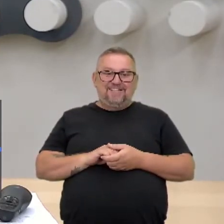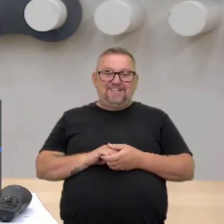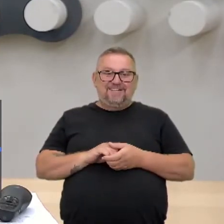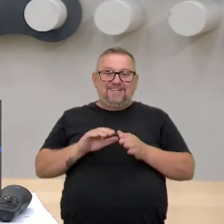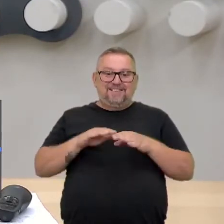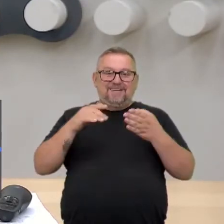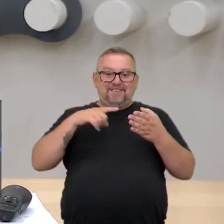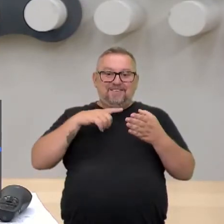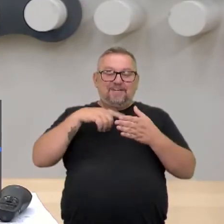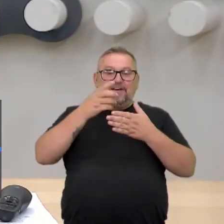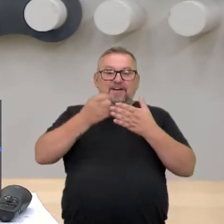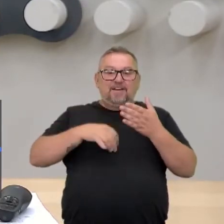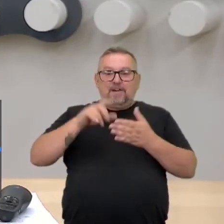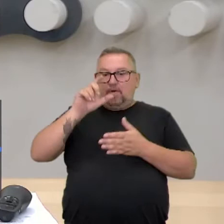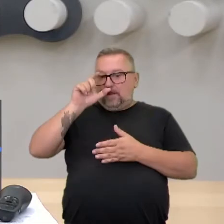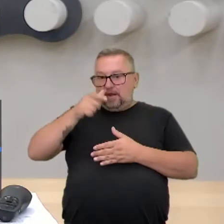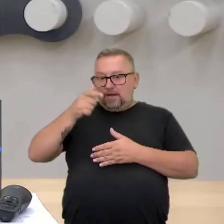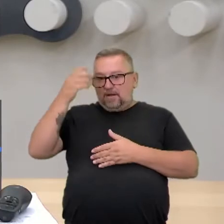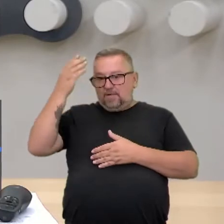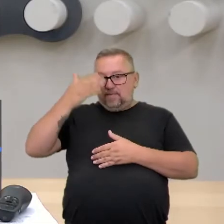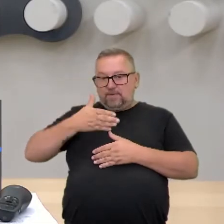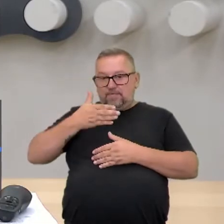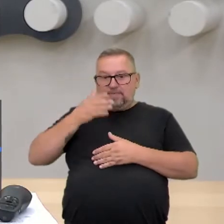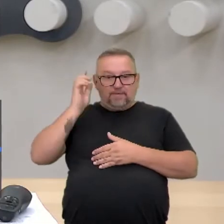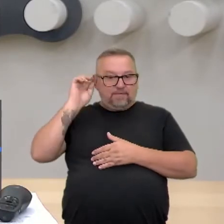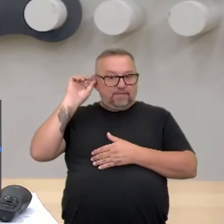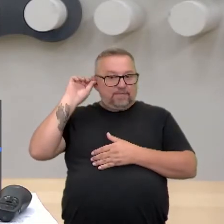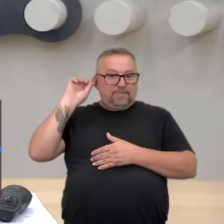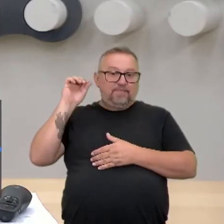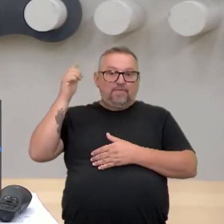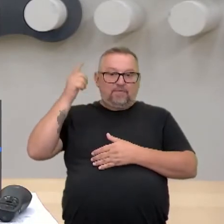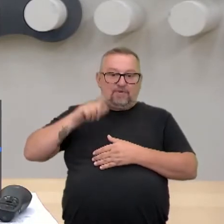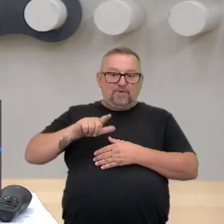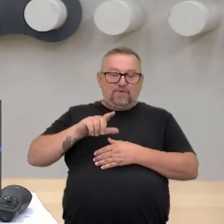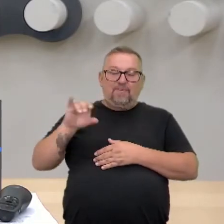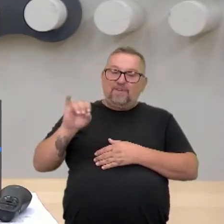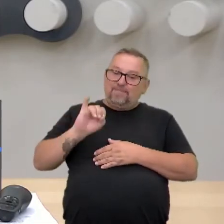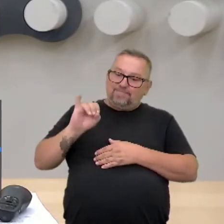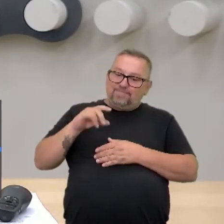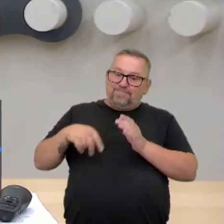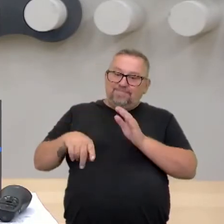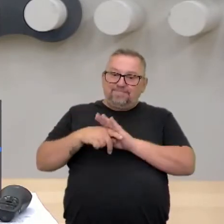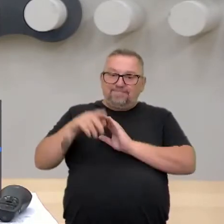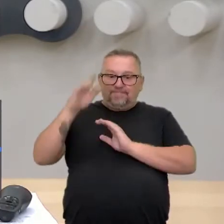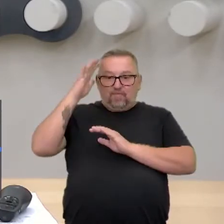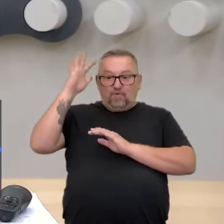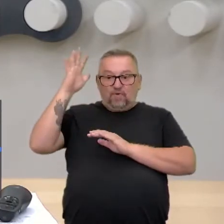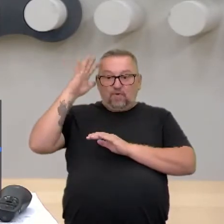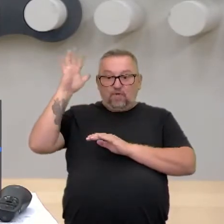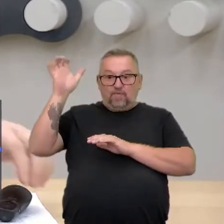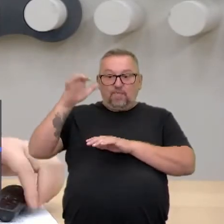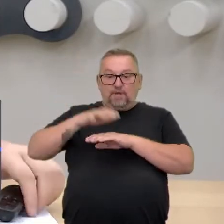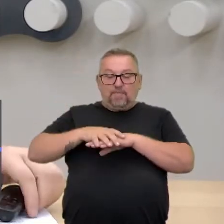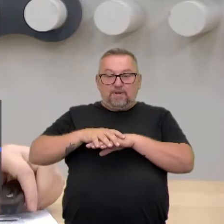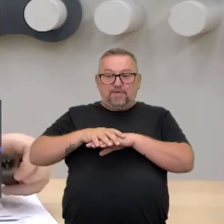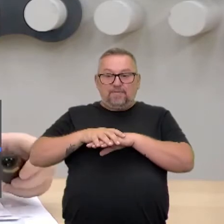então caiu de Kart para provar mais uma vez as A Irmandade entre a filosofia e as matemáticas o